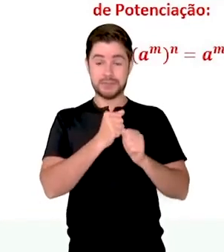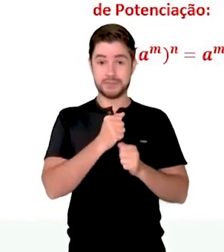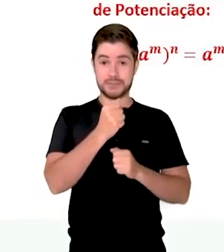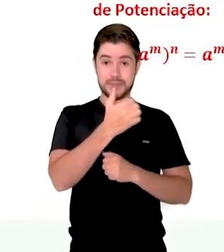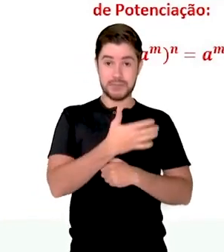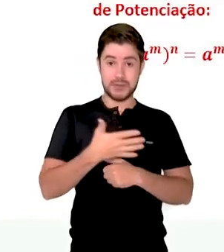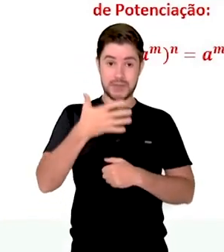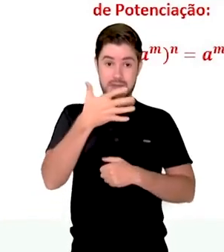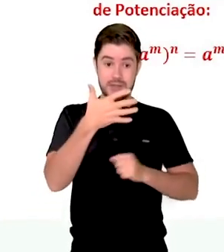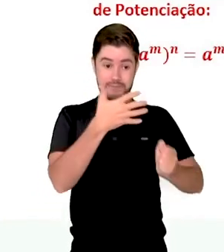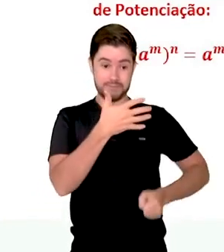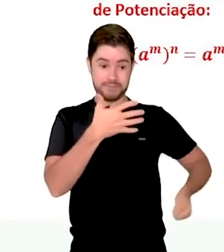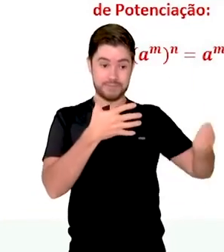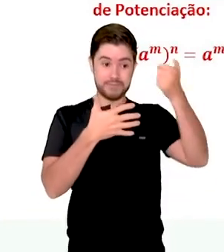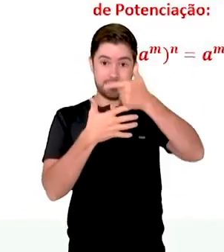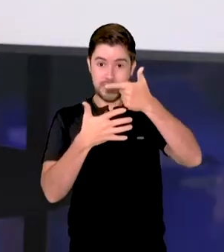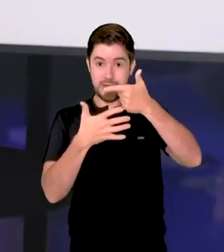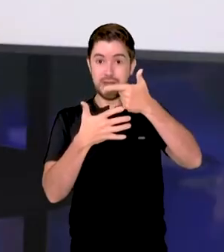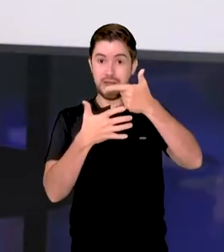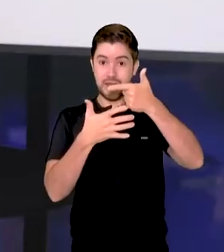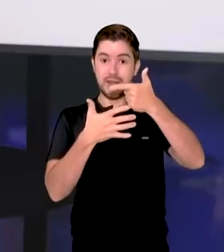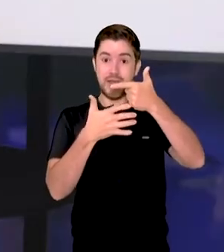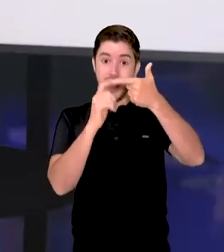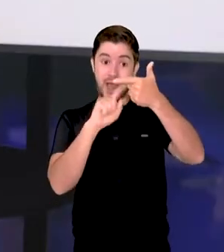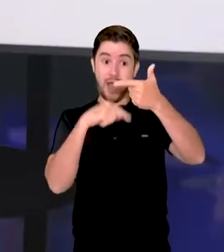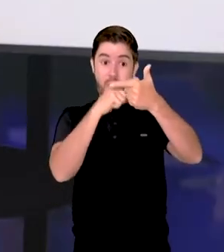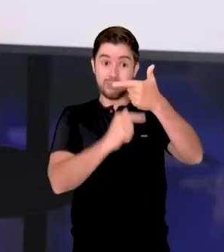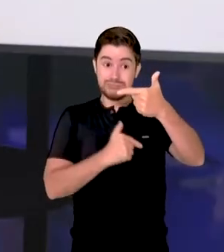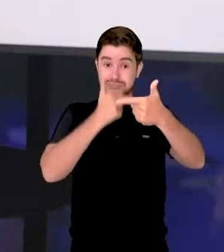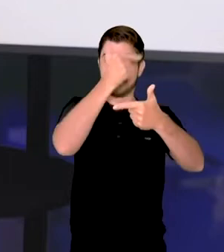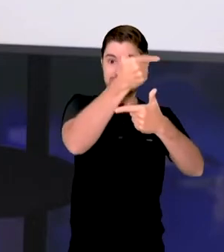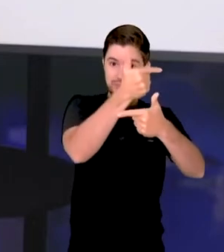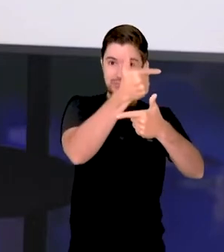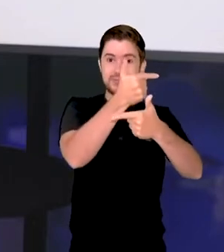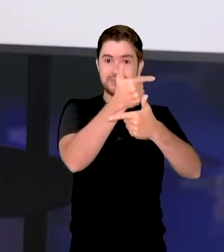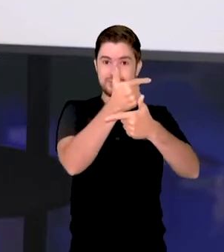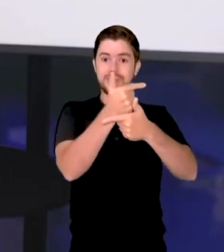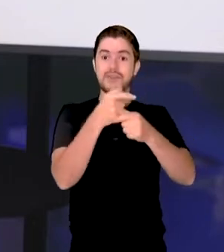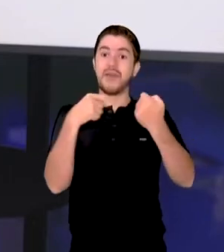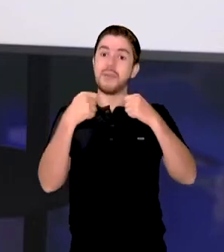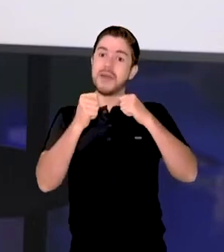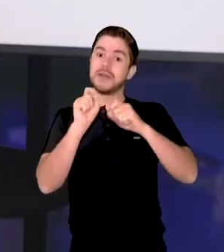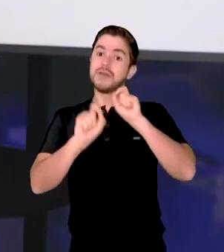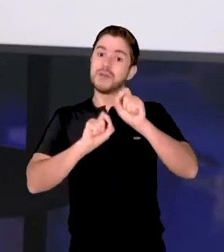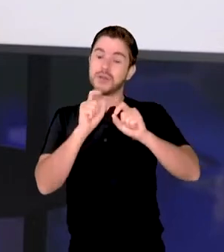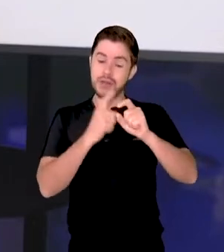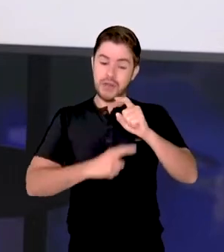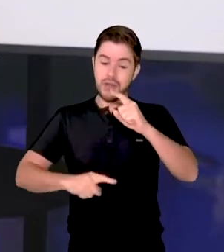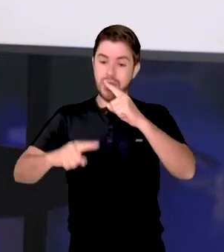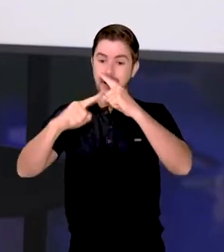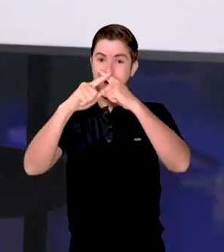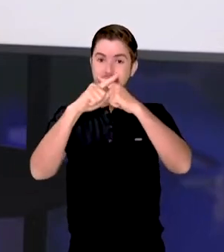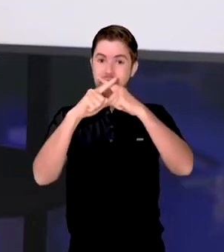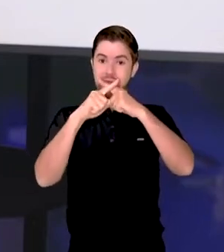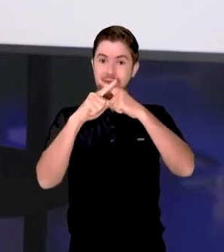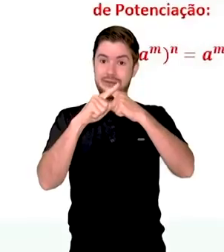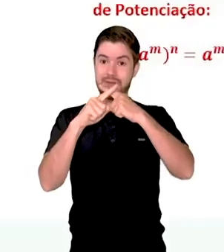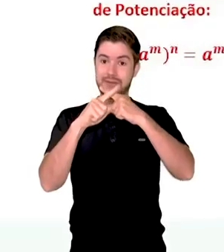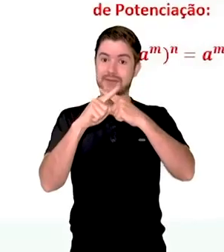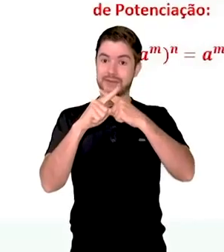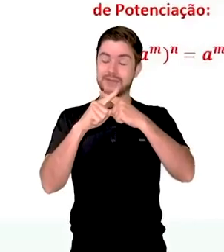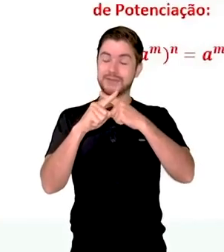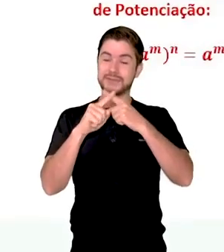ou seja uma potência elevado a outra potência eu vou multiplicar esses dois expoentes